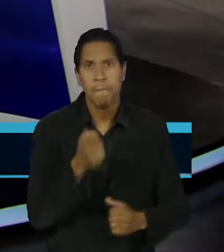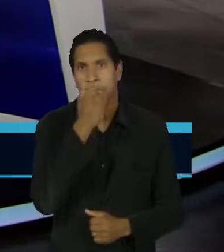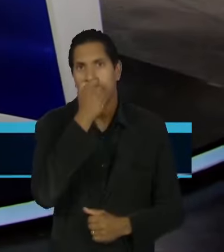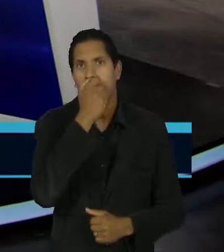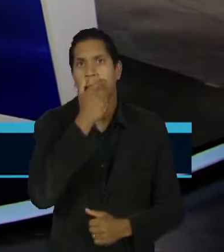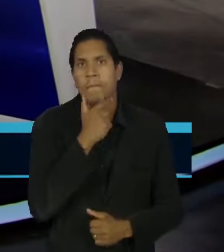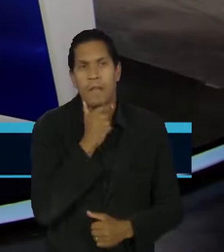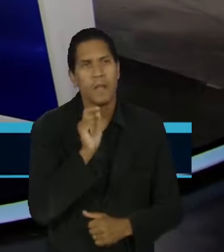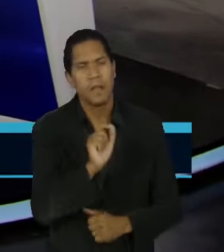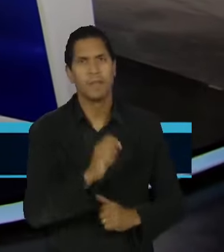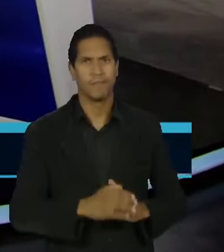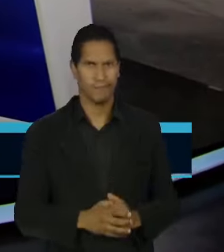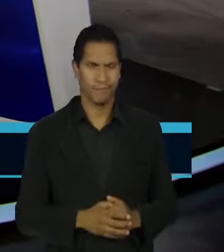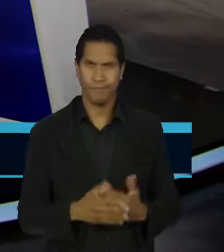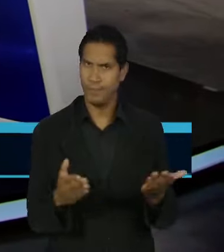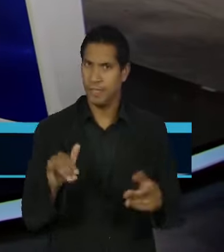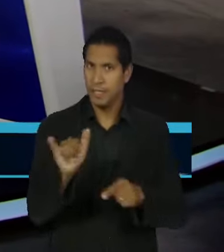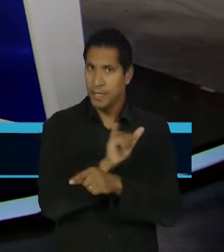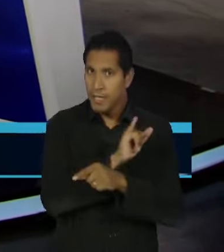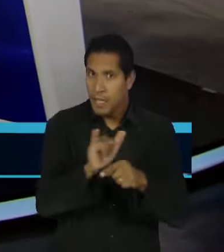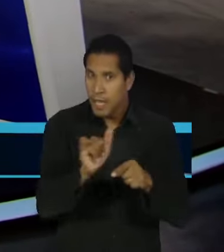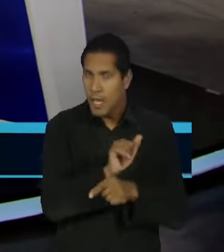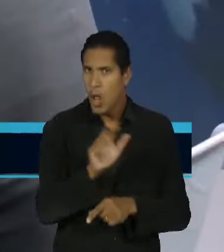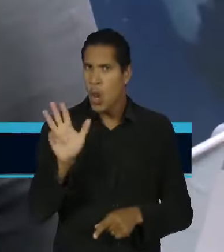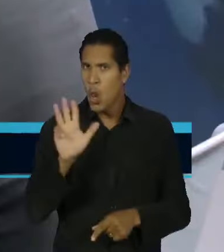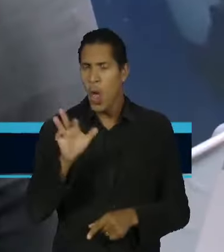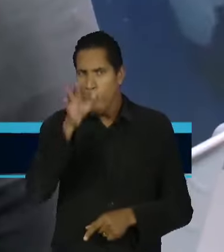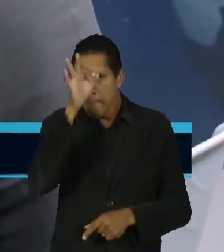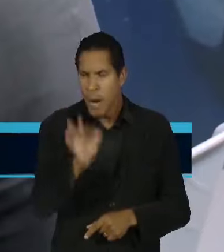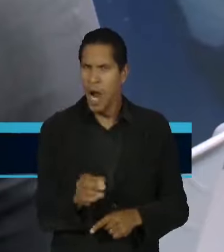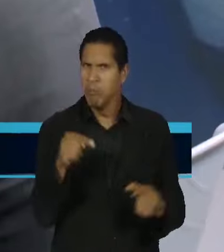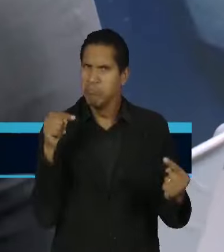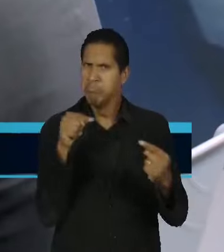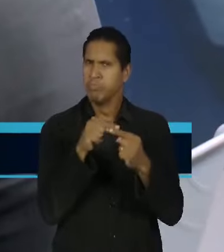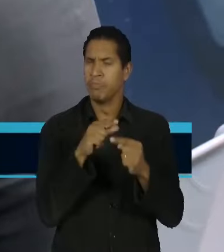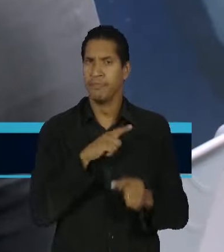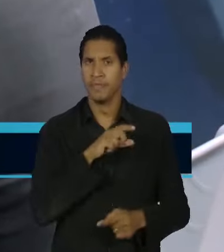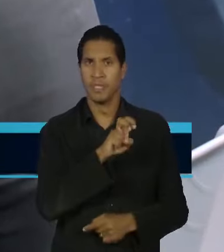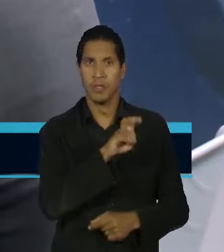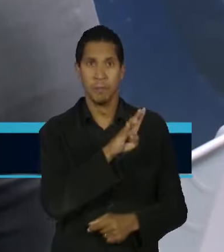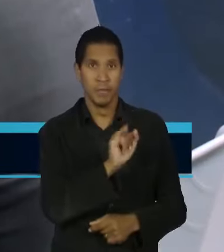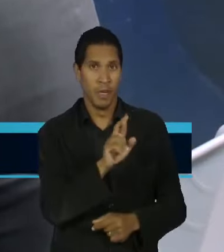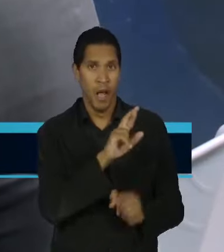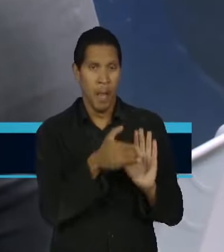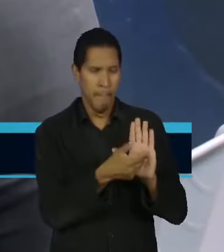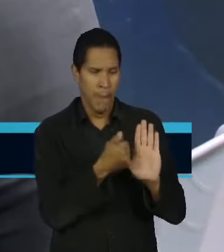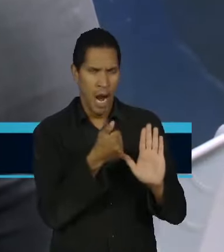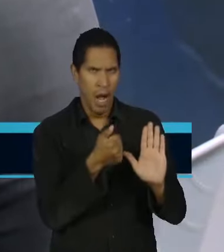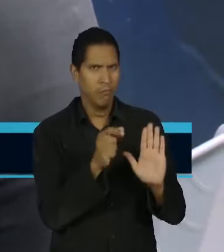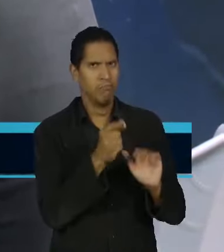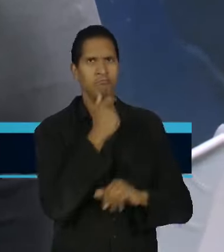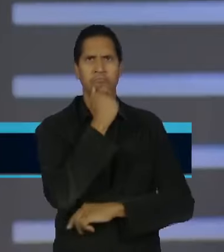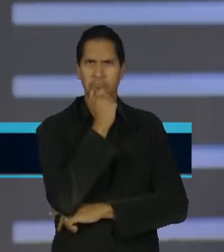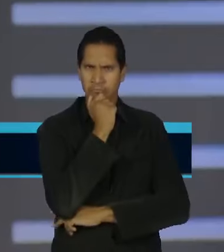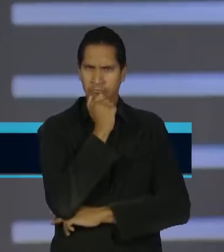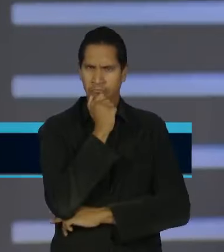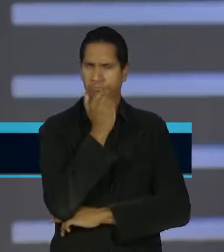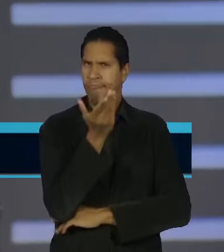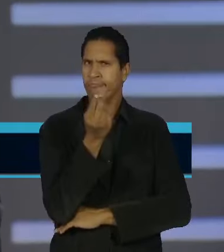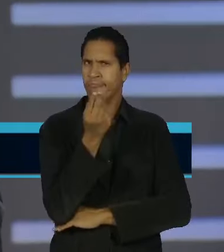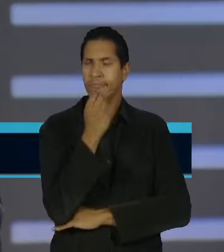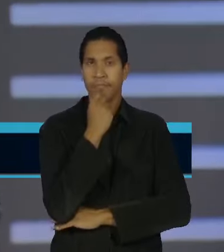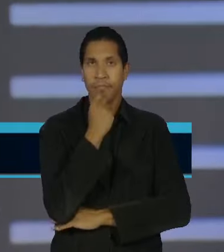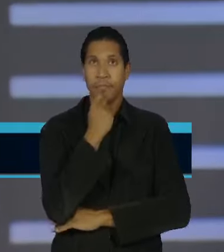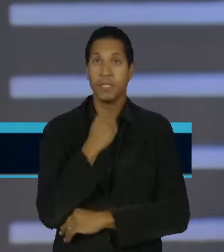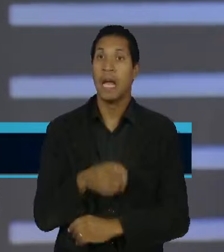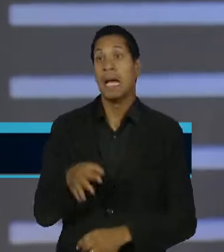estratégia acertada essa decisão do presidente Lula inv vetar mais de 5 bilhões de reais para as emendas de comissões é